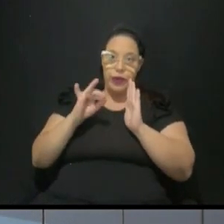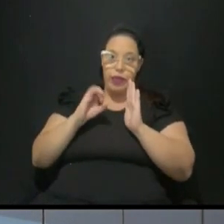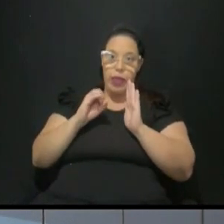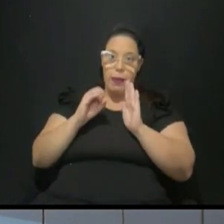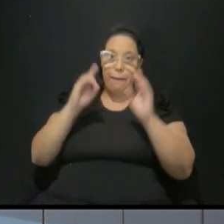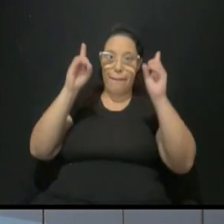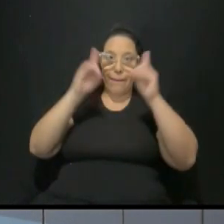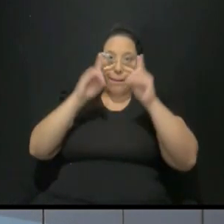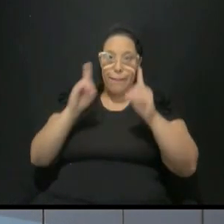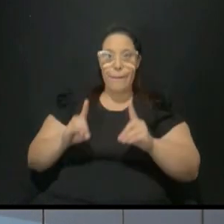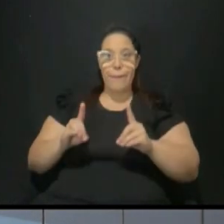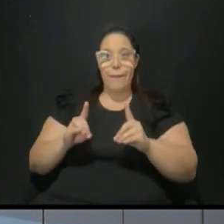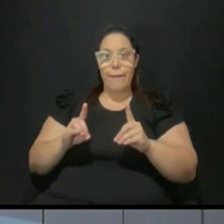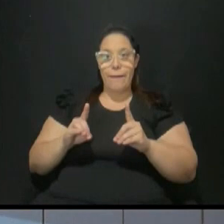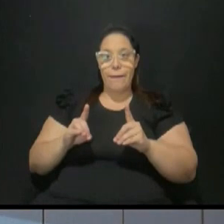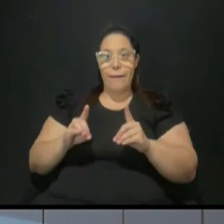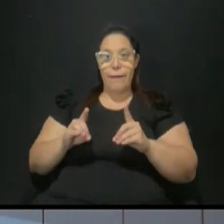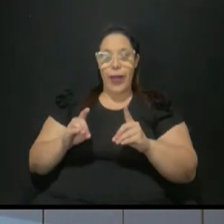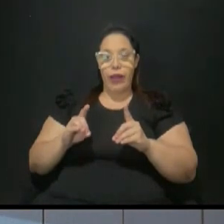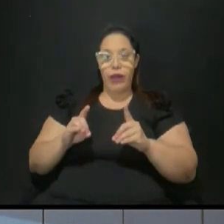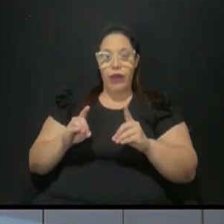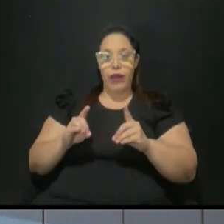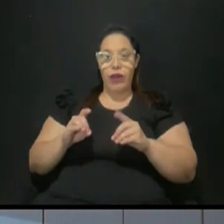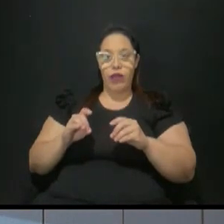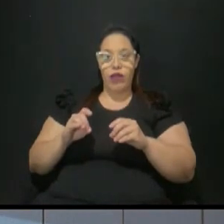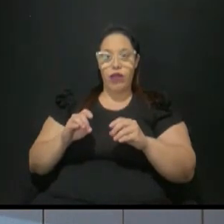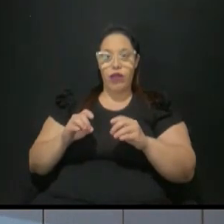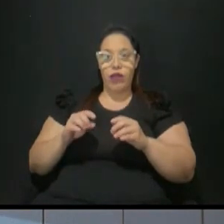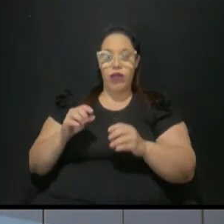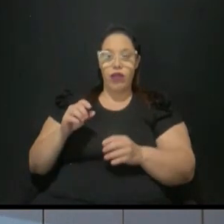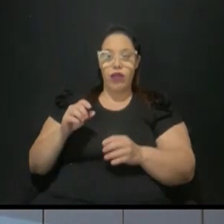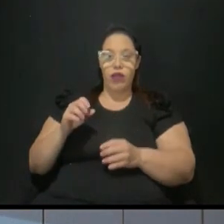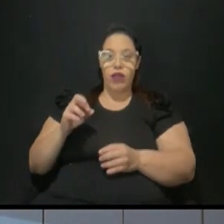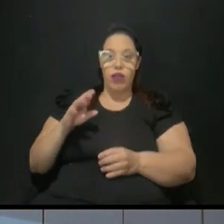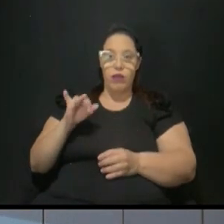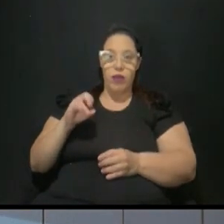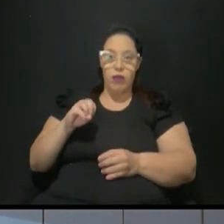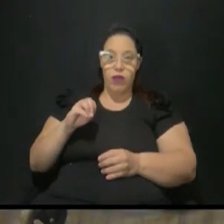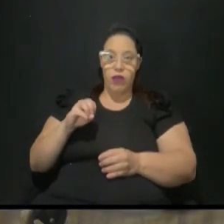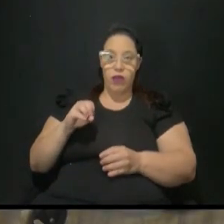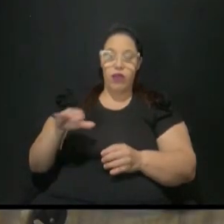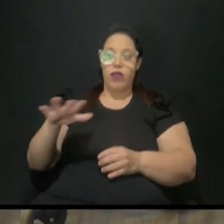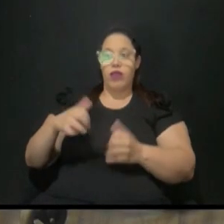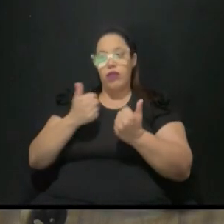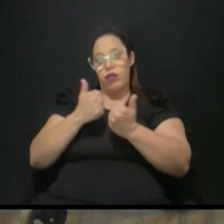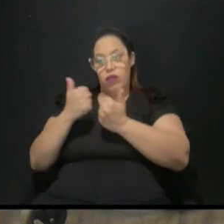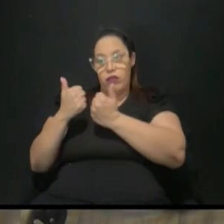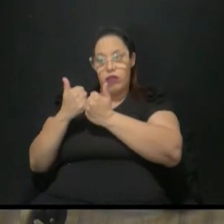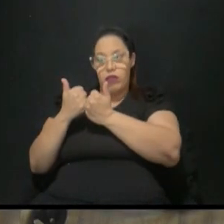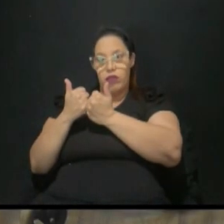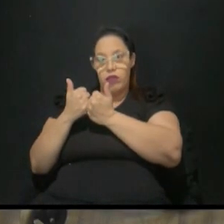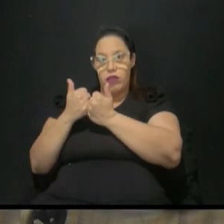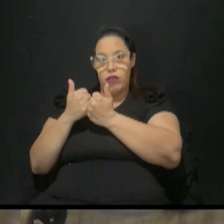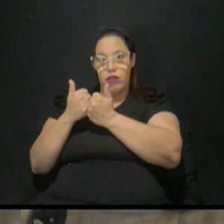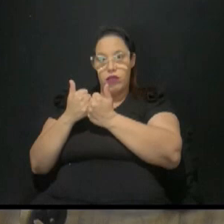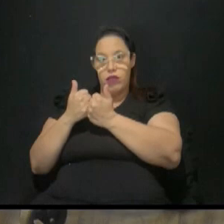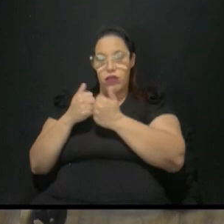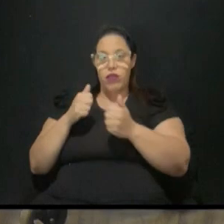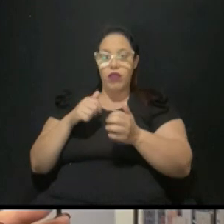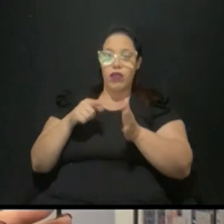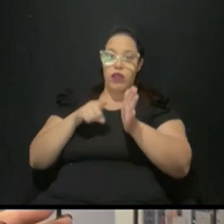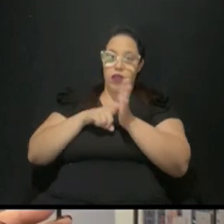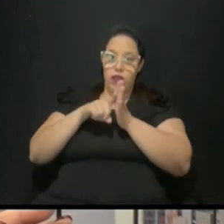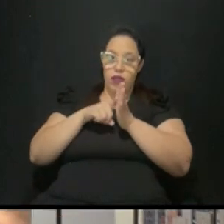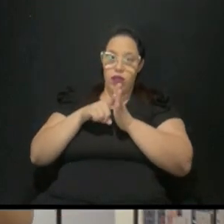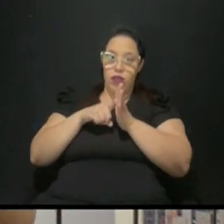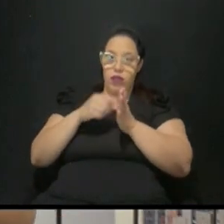um recurso adicional, seja por equipamento específico, seja para que essa rede de apoio funcione. De acordo aqui que eu peguei no site do governo federal, a